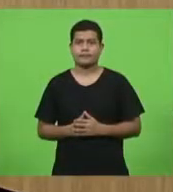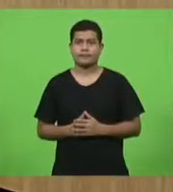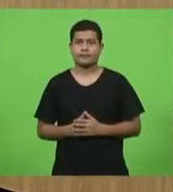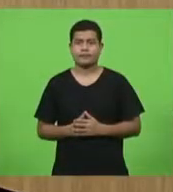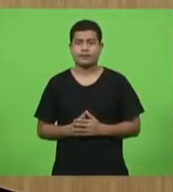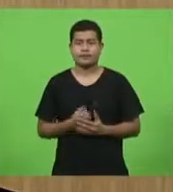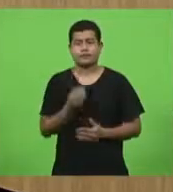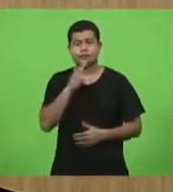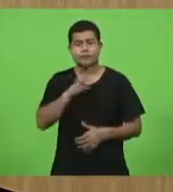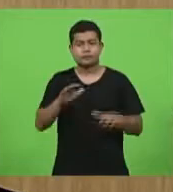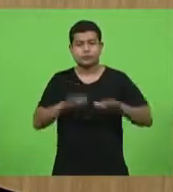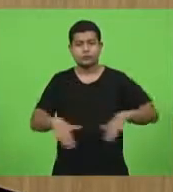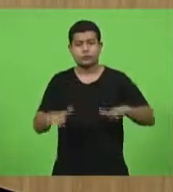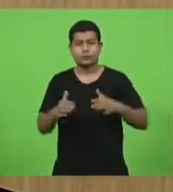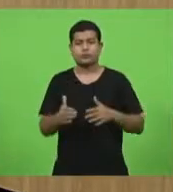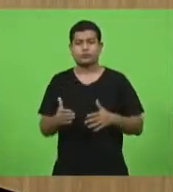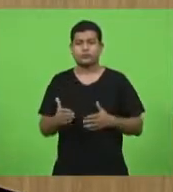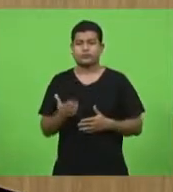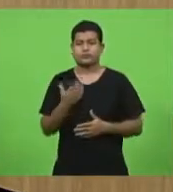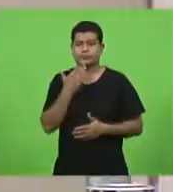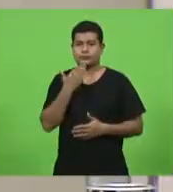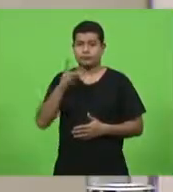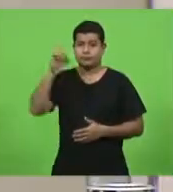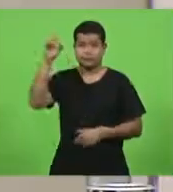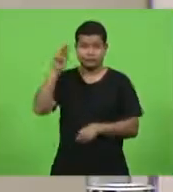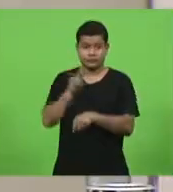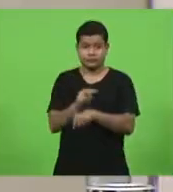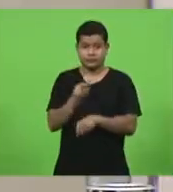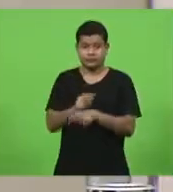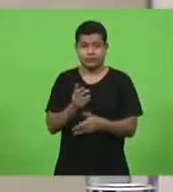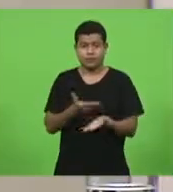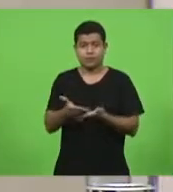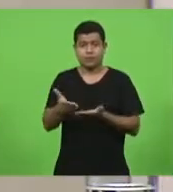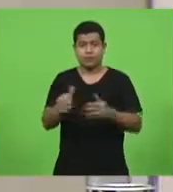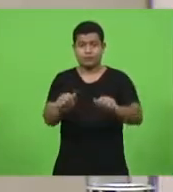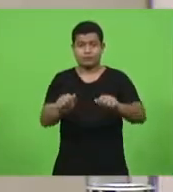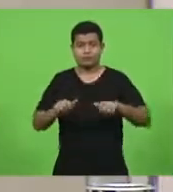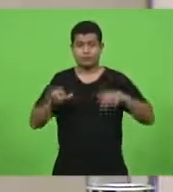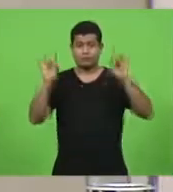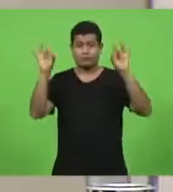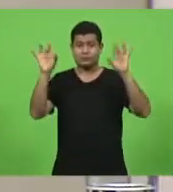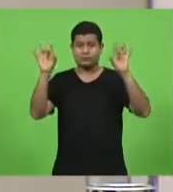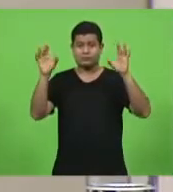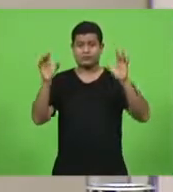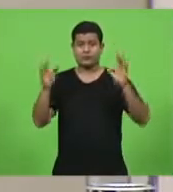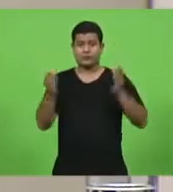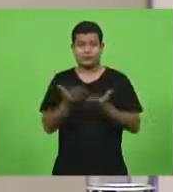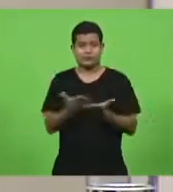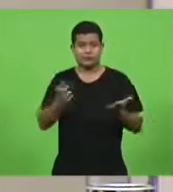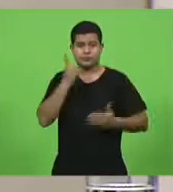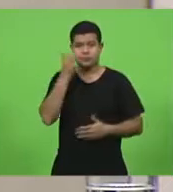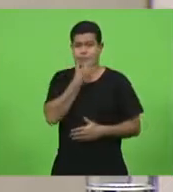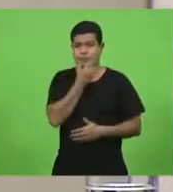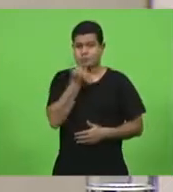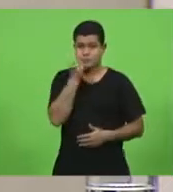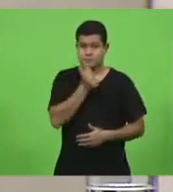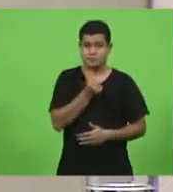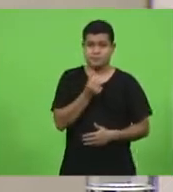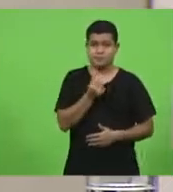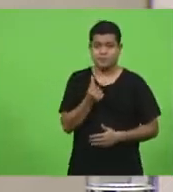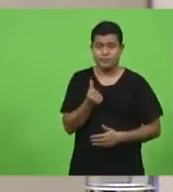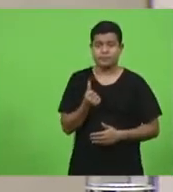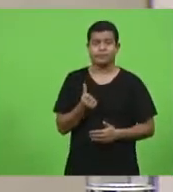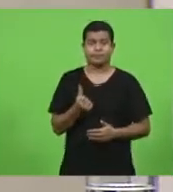Boa tarde a todos. Invocando a proteção de Deus, declaro aberta a presente sessão especial. Senhoras deputadas, senhores deputados, a presente